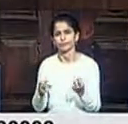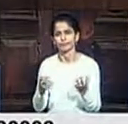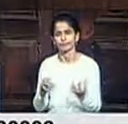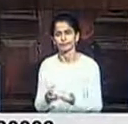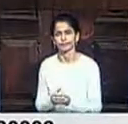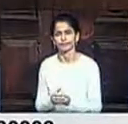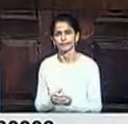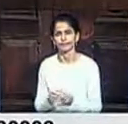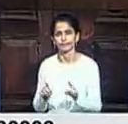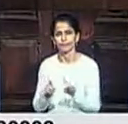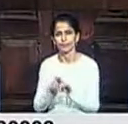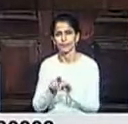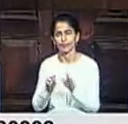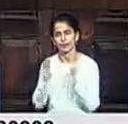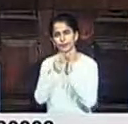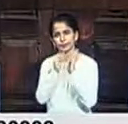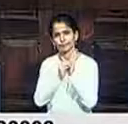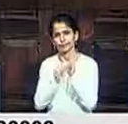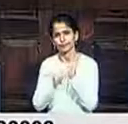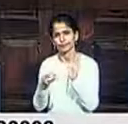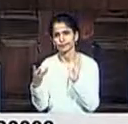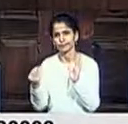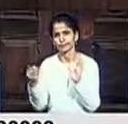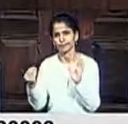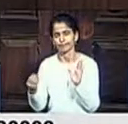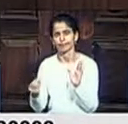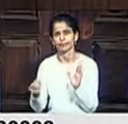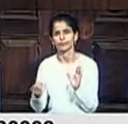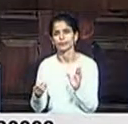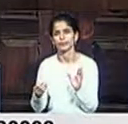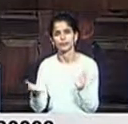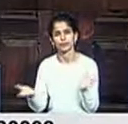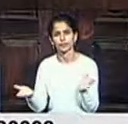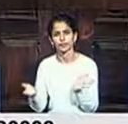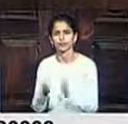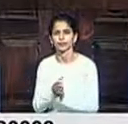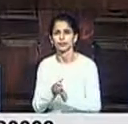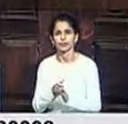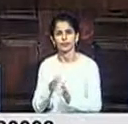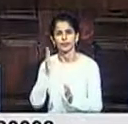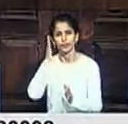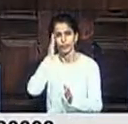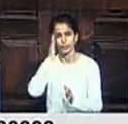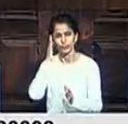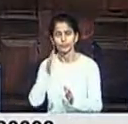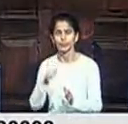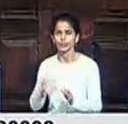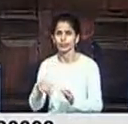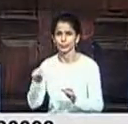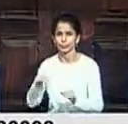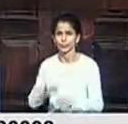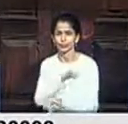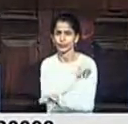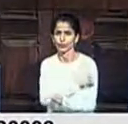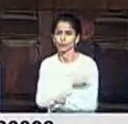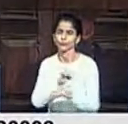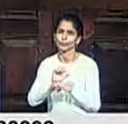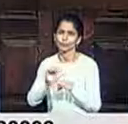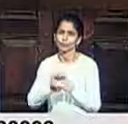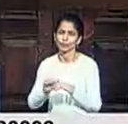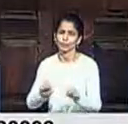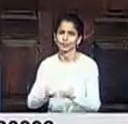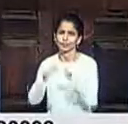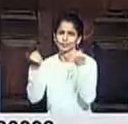e apresentamos muitas emendas não demagógicas. Ou seja, a gente sabe que o Estado está quebrado e precisa de